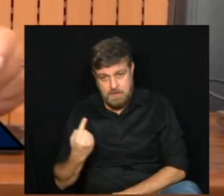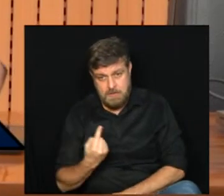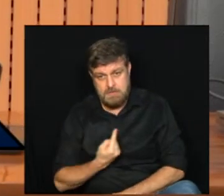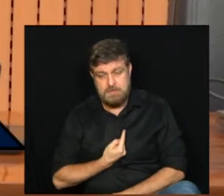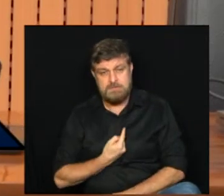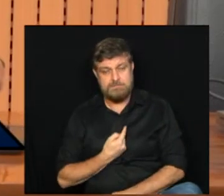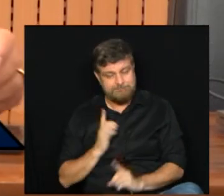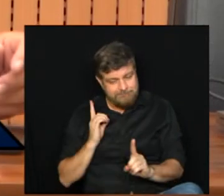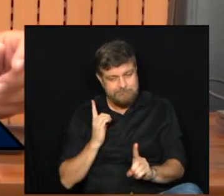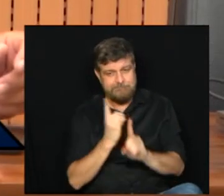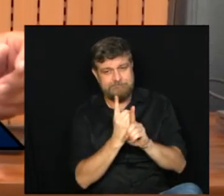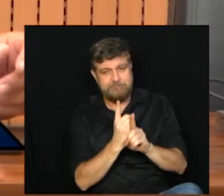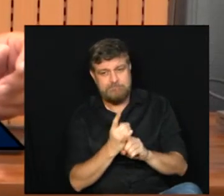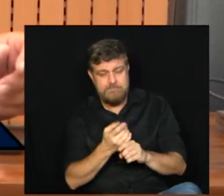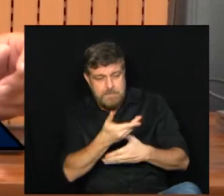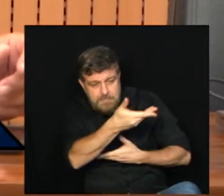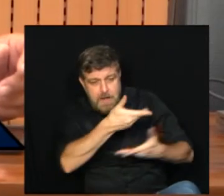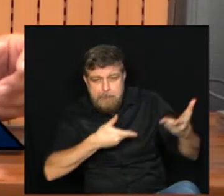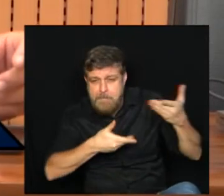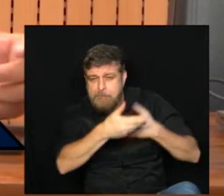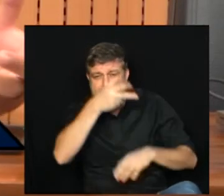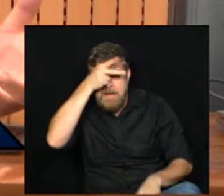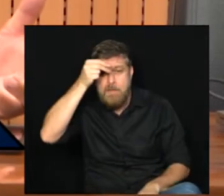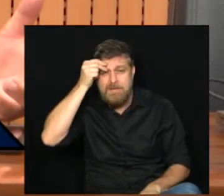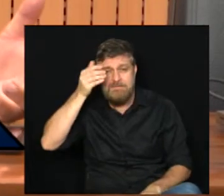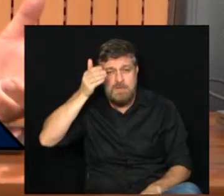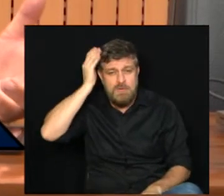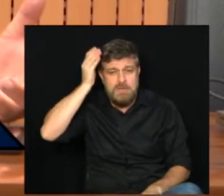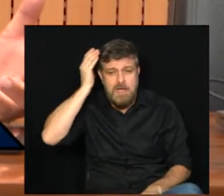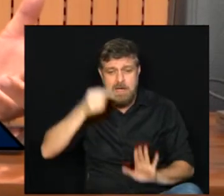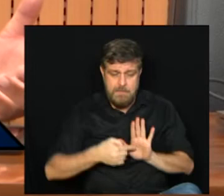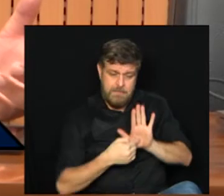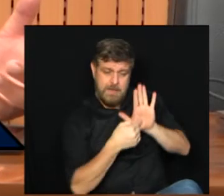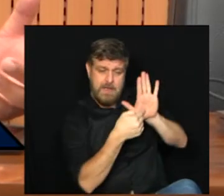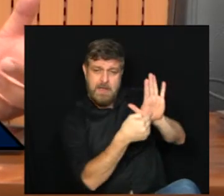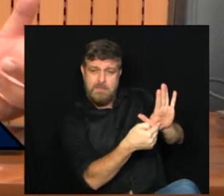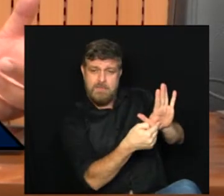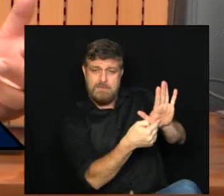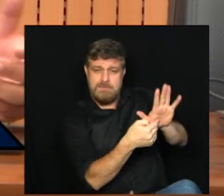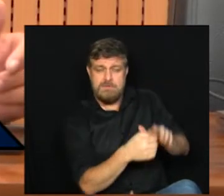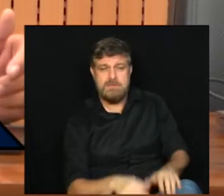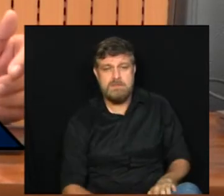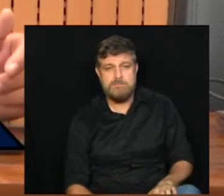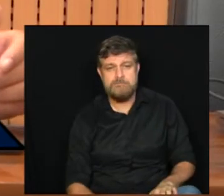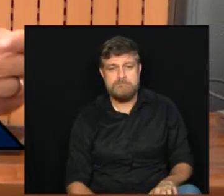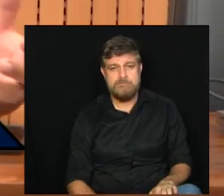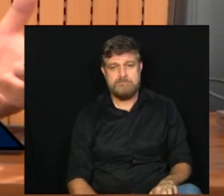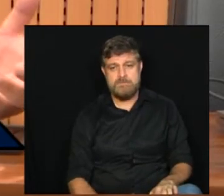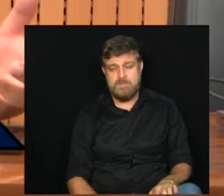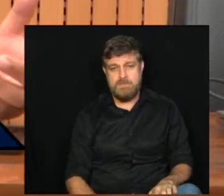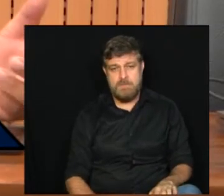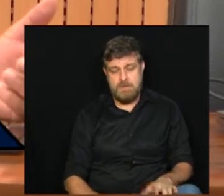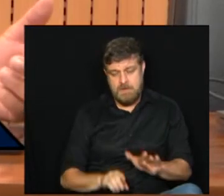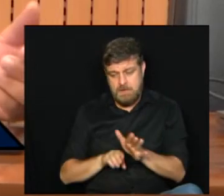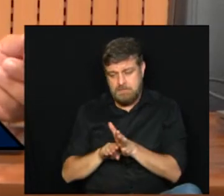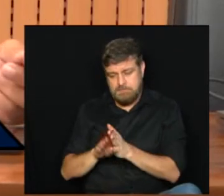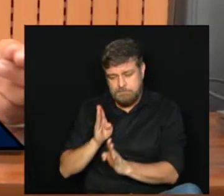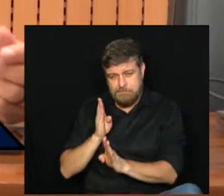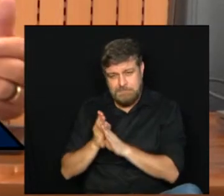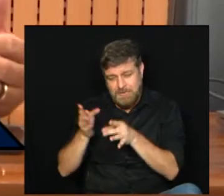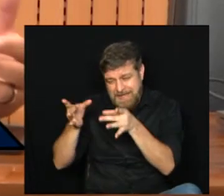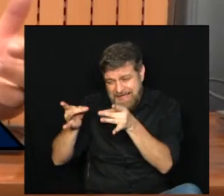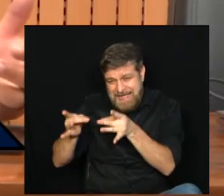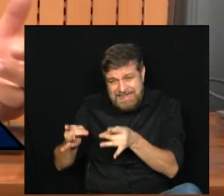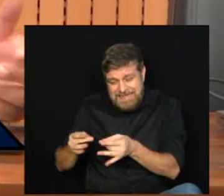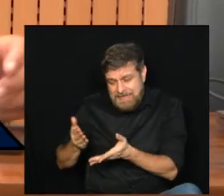a interlocução com o prefeito no sentido de apresentar ao prefeito, né, o diagnóstico apurado pela